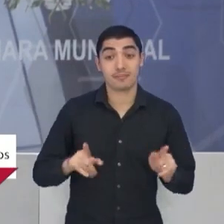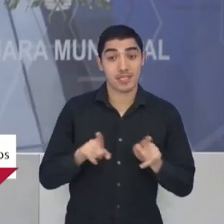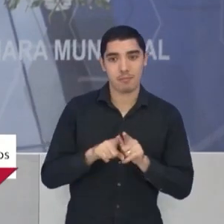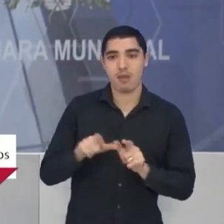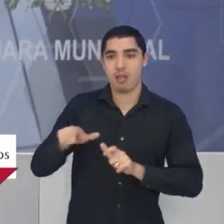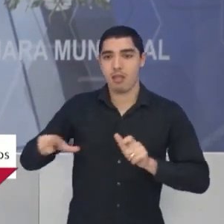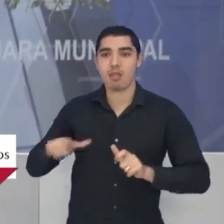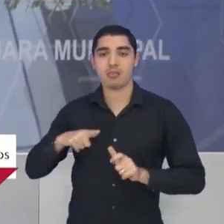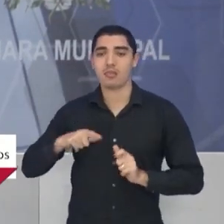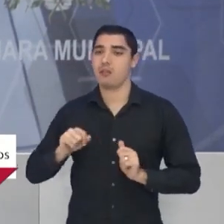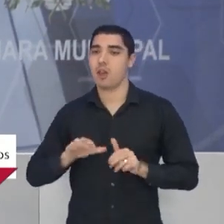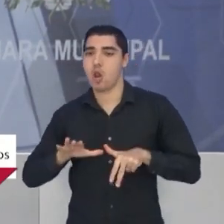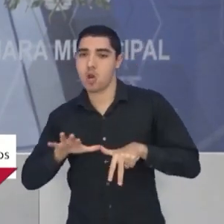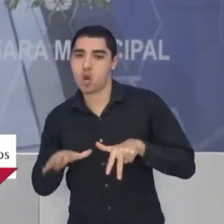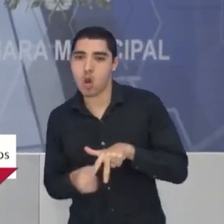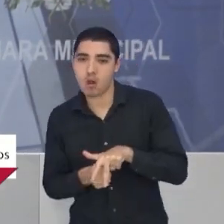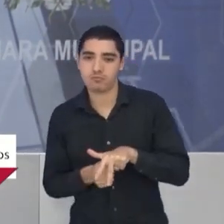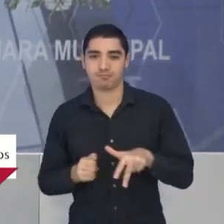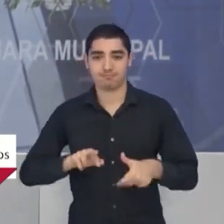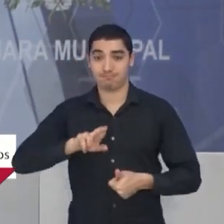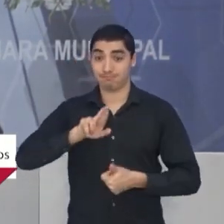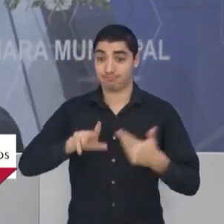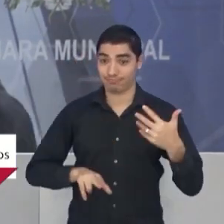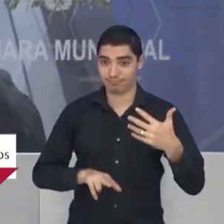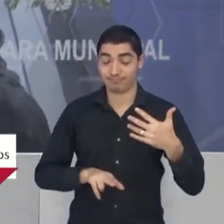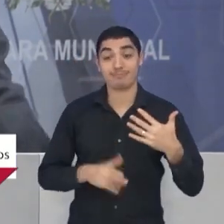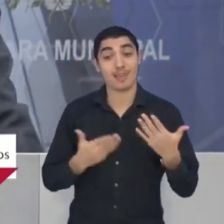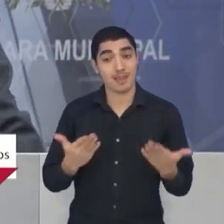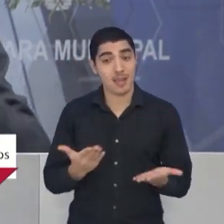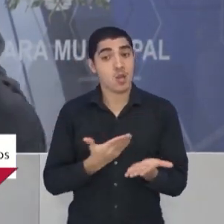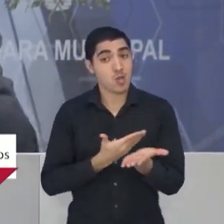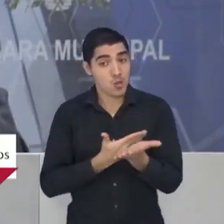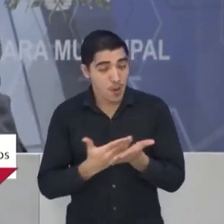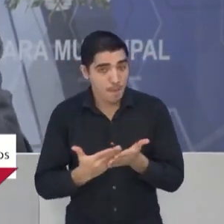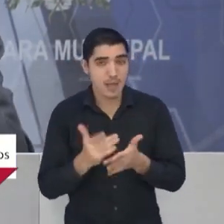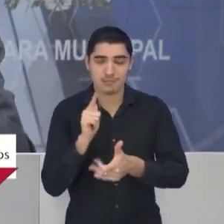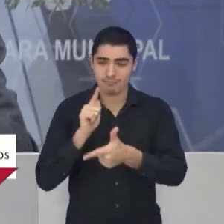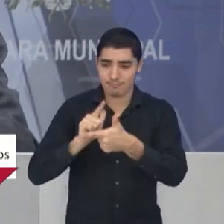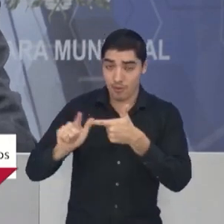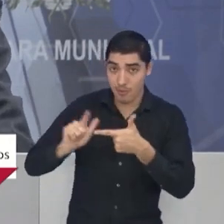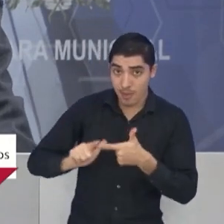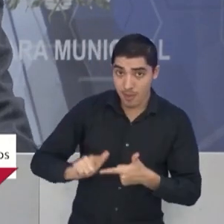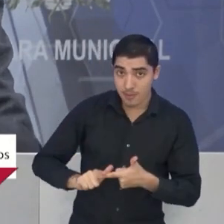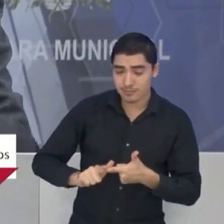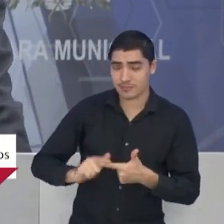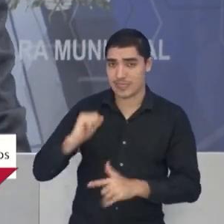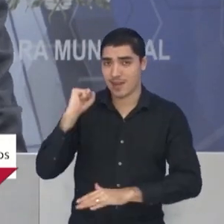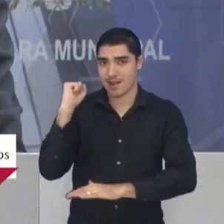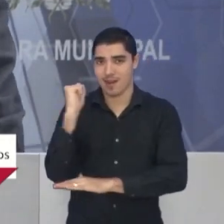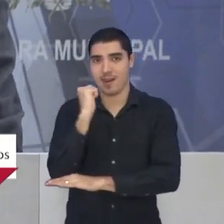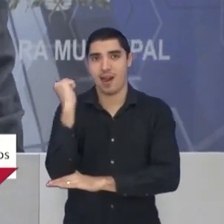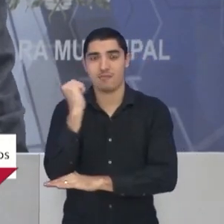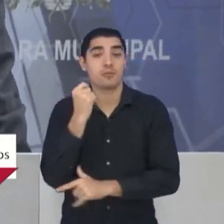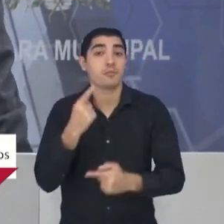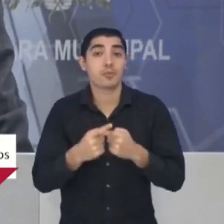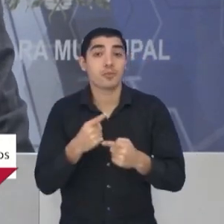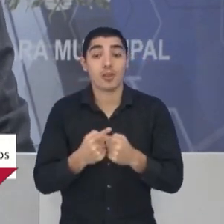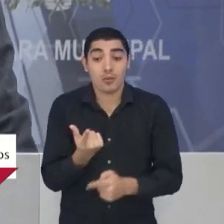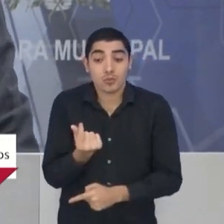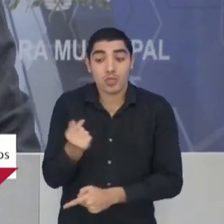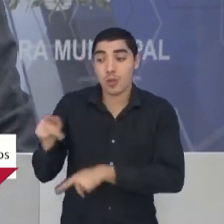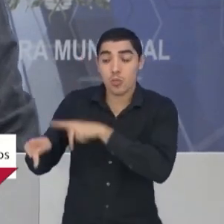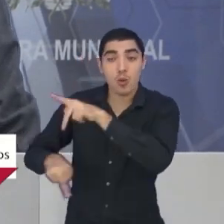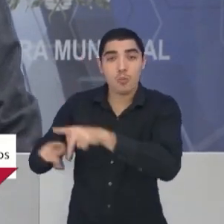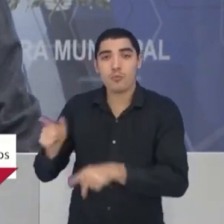a possibilidade de nós termos problemas e problemas graves no mau uso do dinheiro